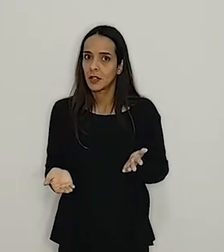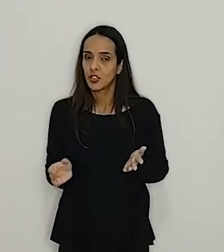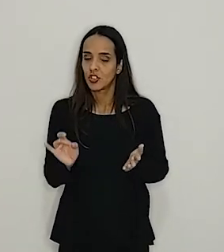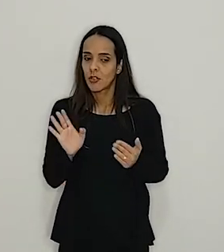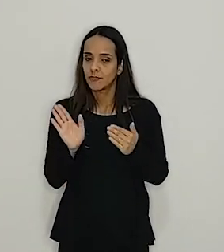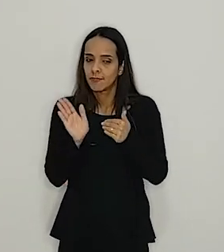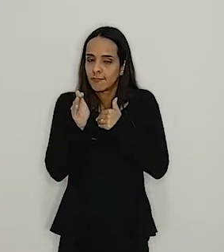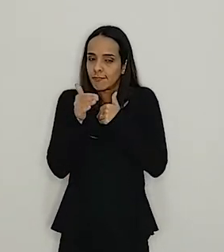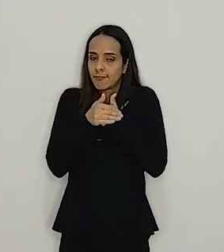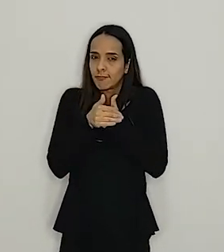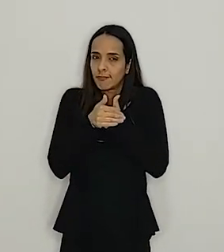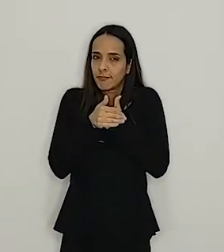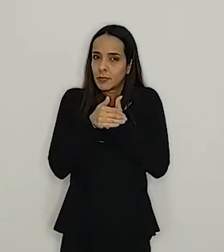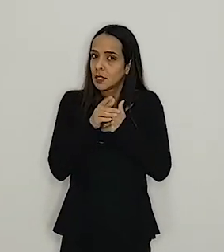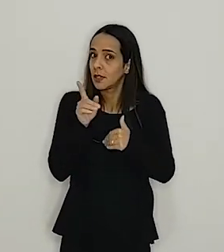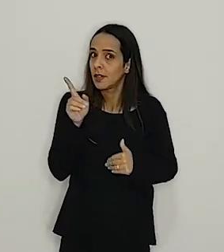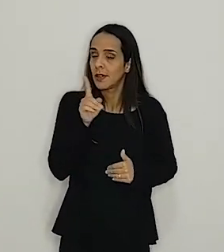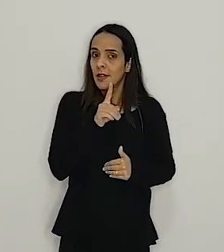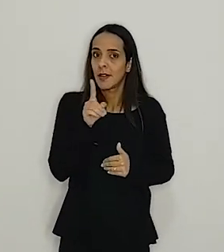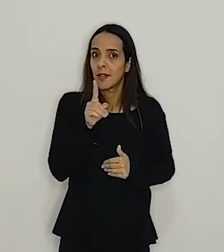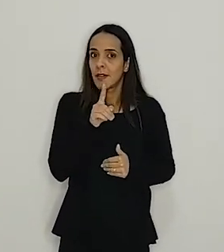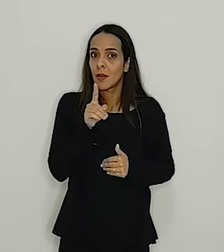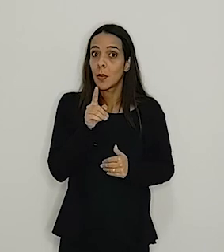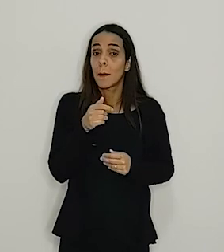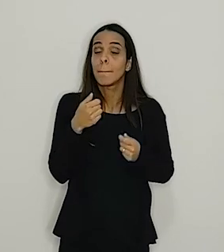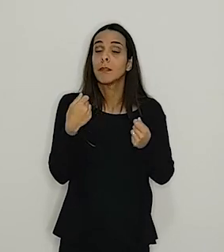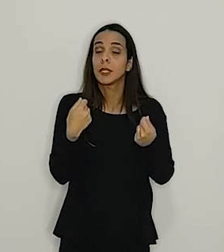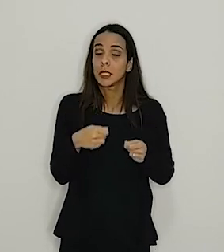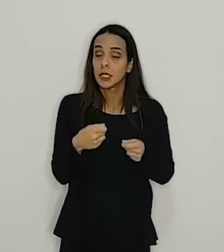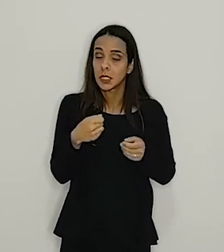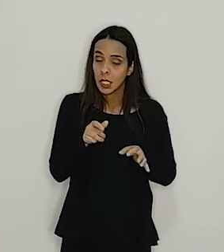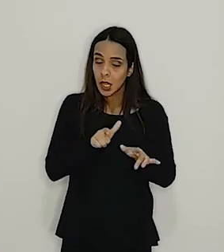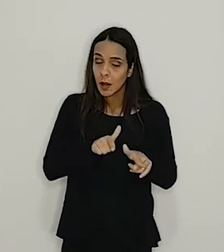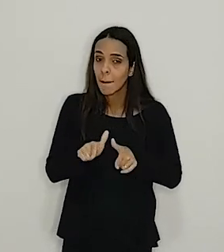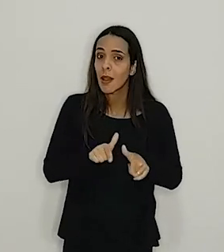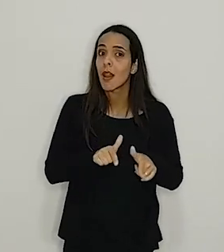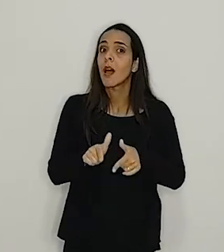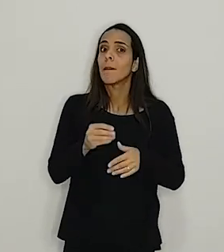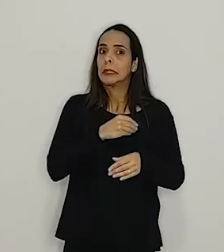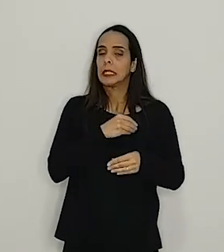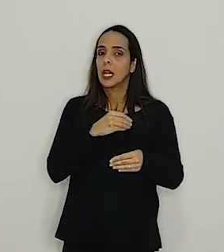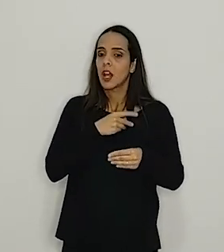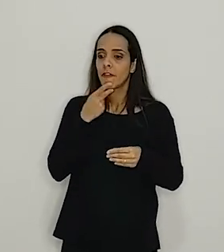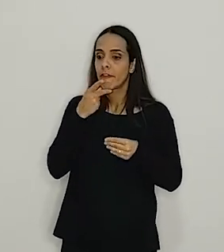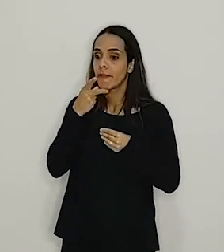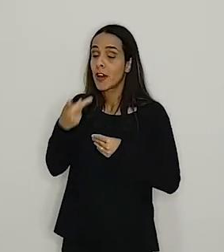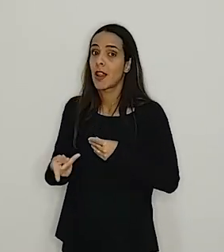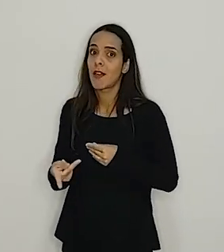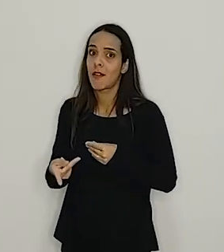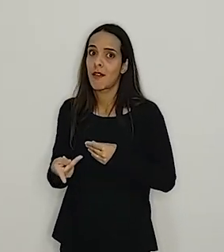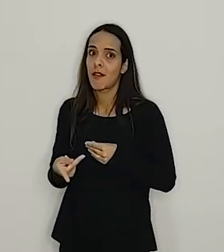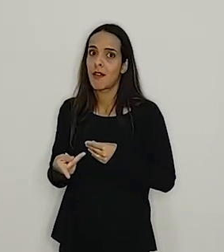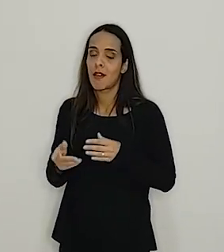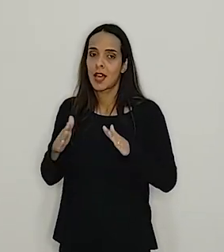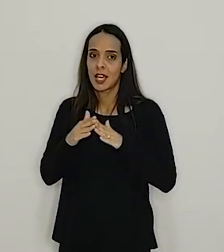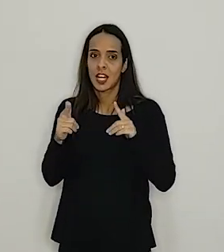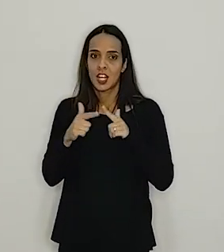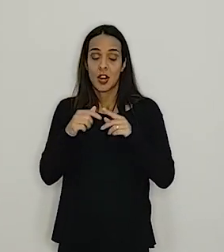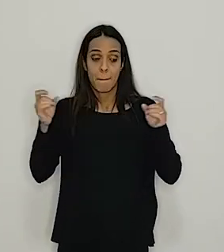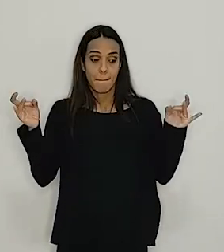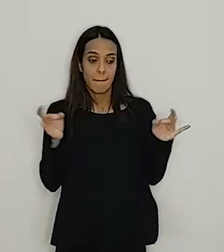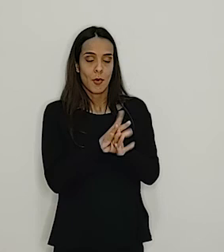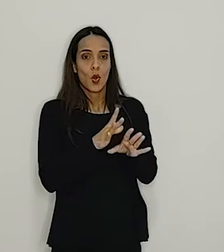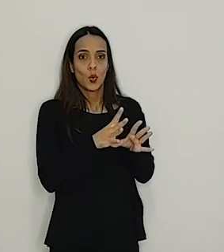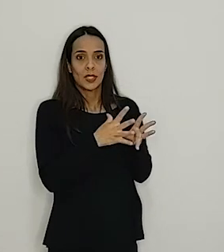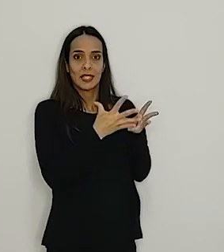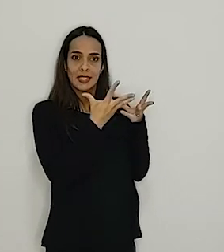encobertos numa capa, não. Mas para que os pecados possam ser trabalhados, falados, com uma igreja pronta para ser